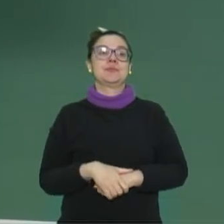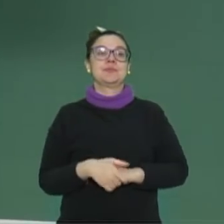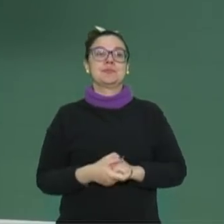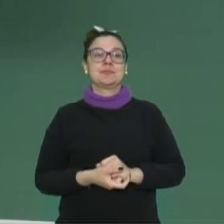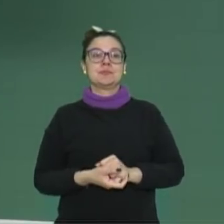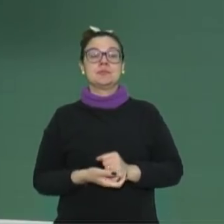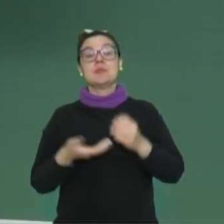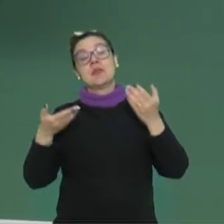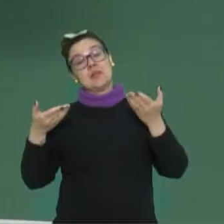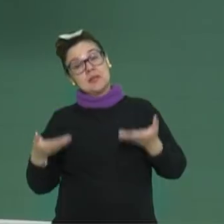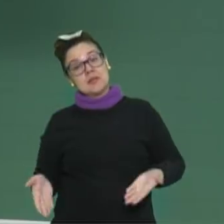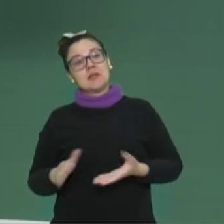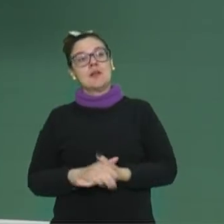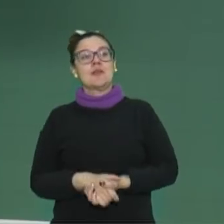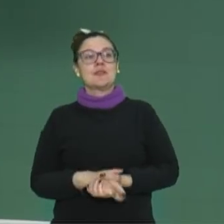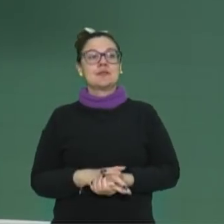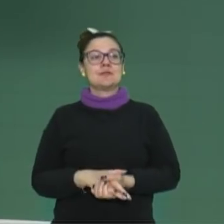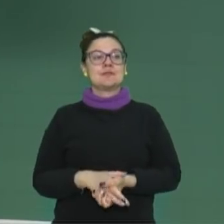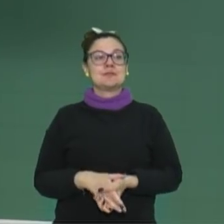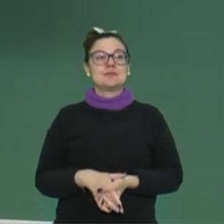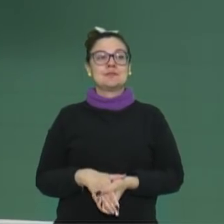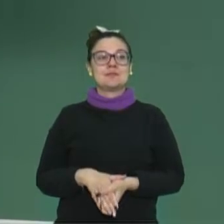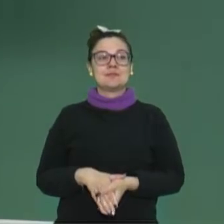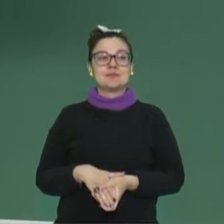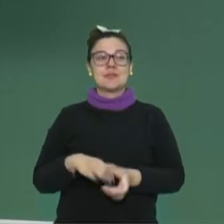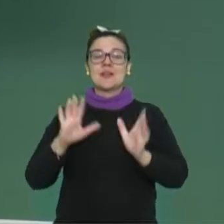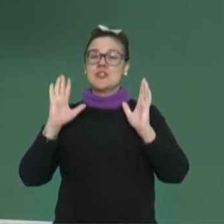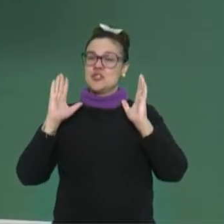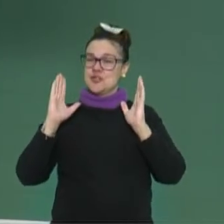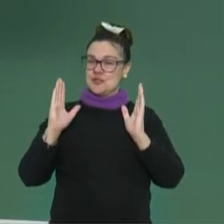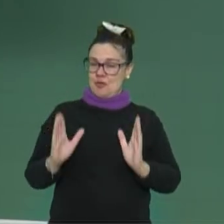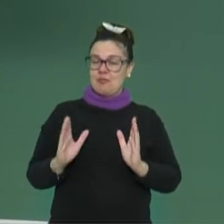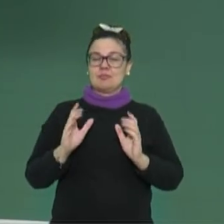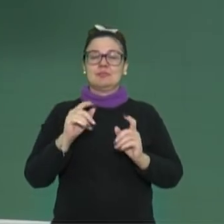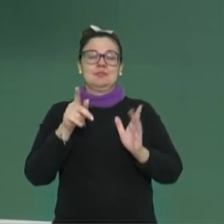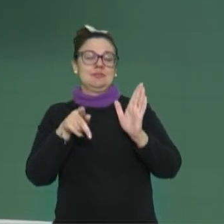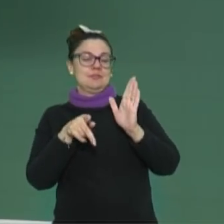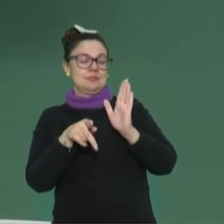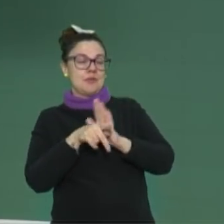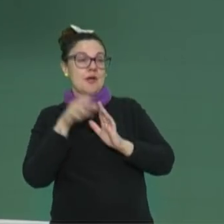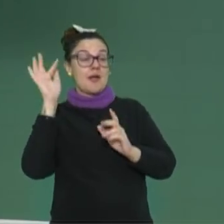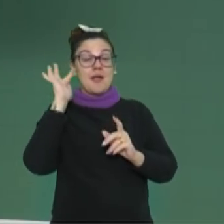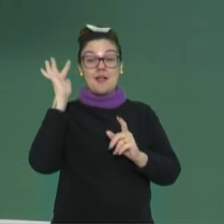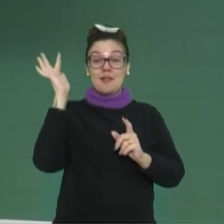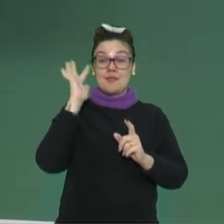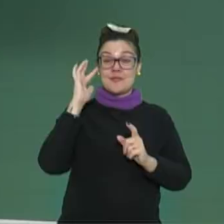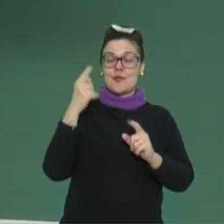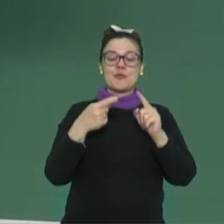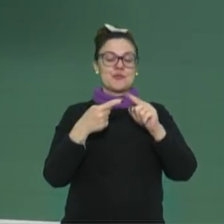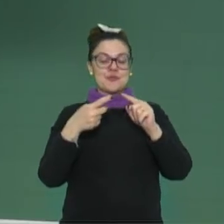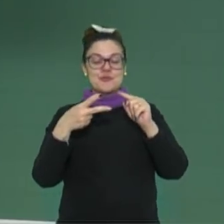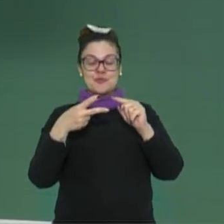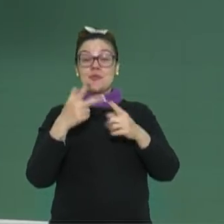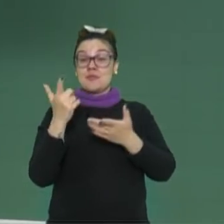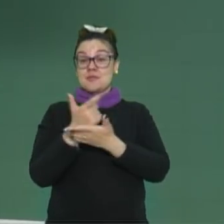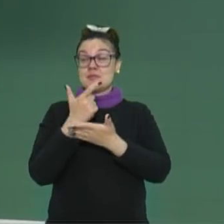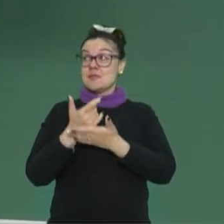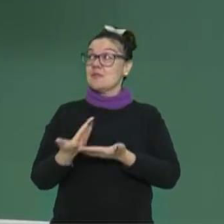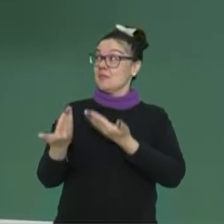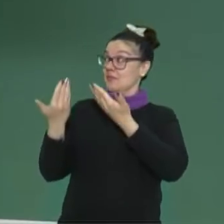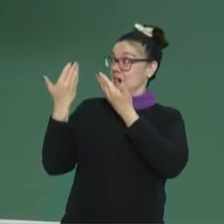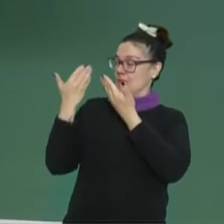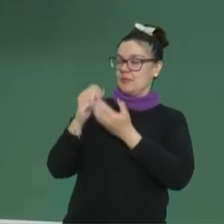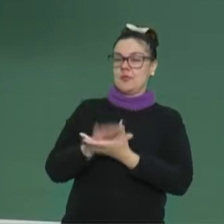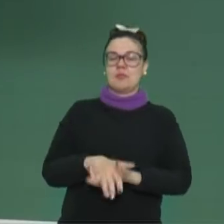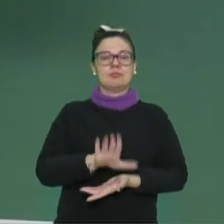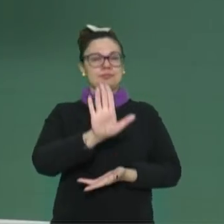Libertação Animal. Então, já temos aqui um pouquinho da reflexão só pelo nome dessas obras. Então,